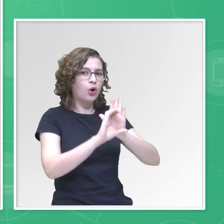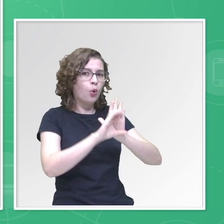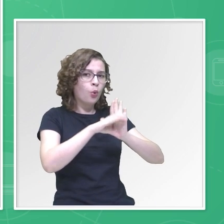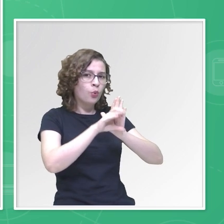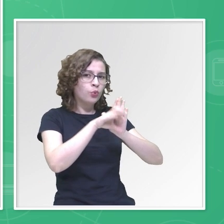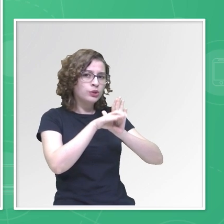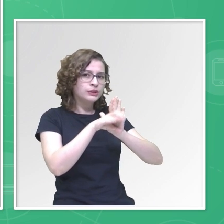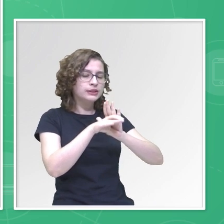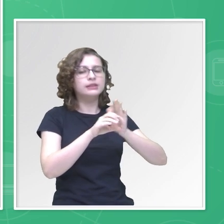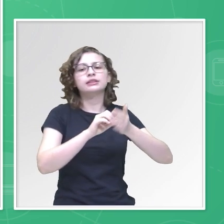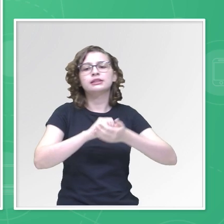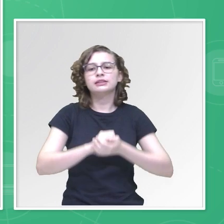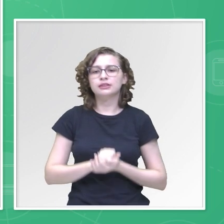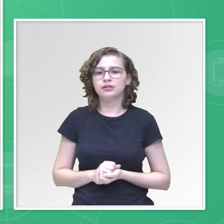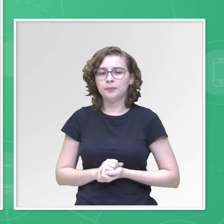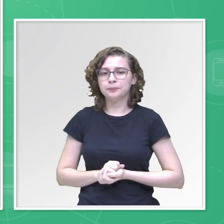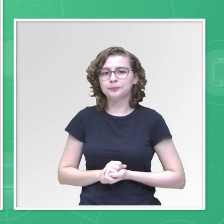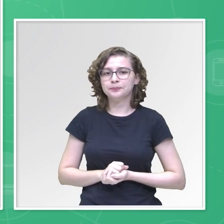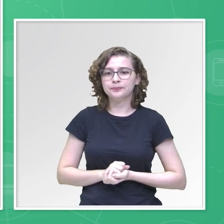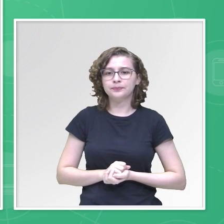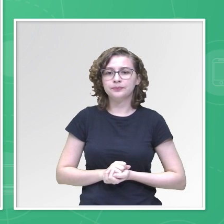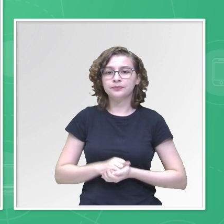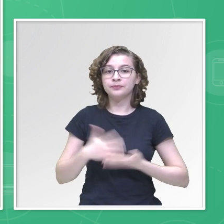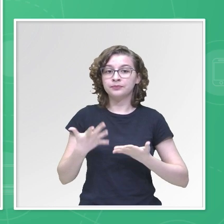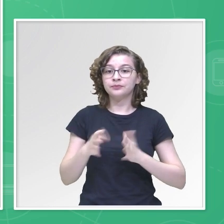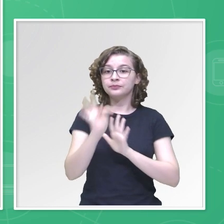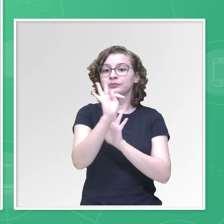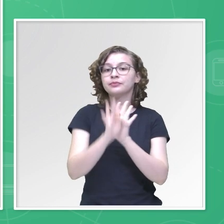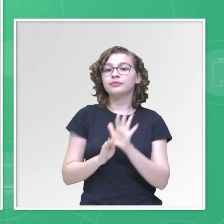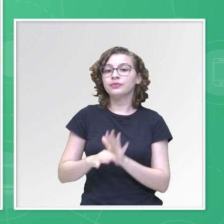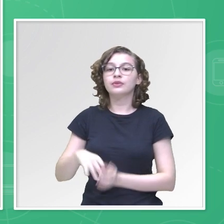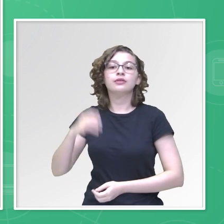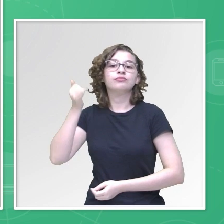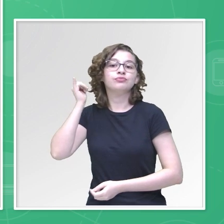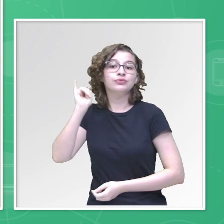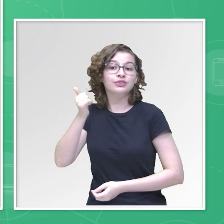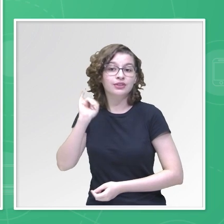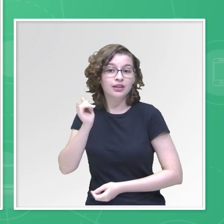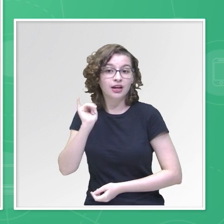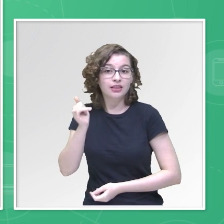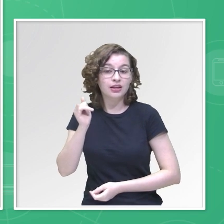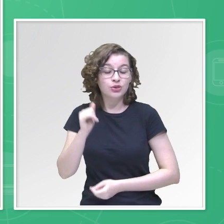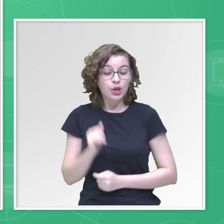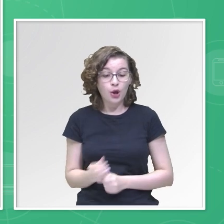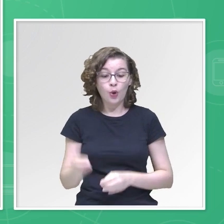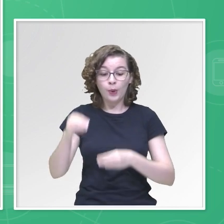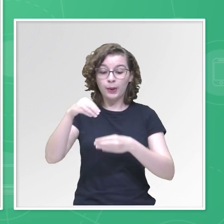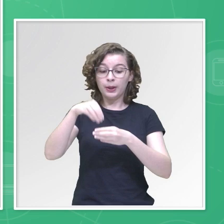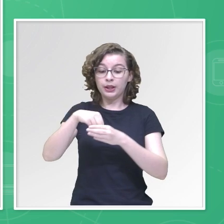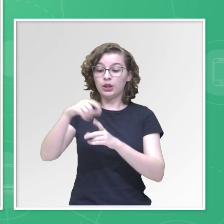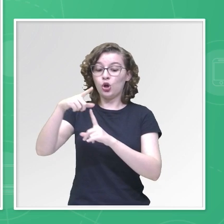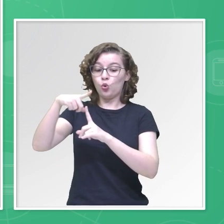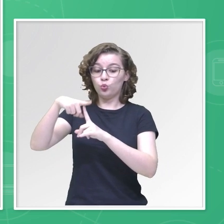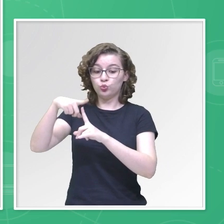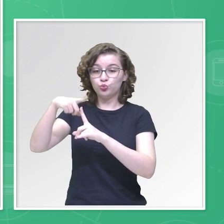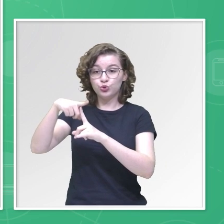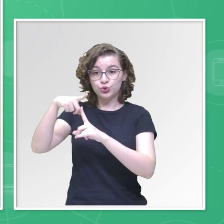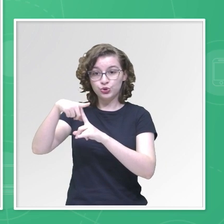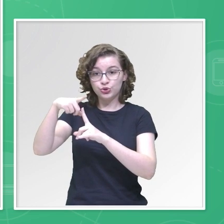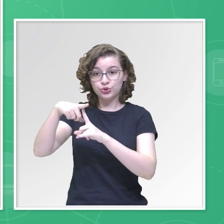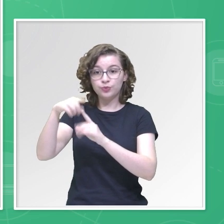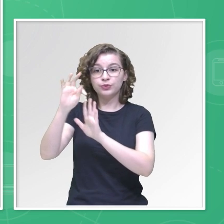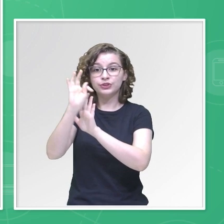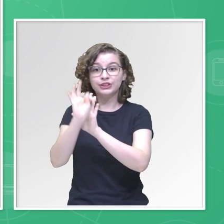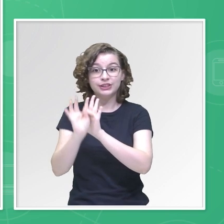objeto de estudo então o texto narrativo é um tipo de texto que vossa